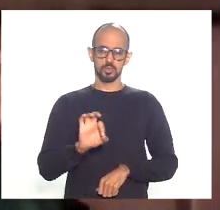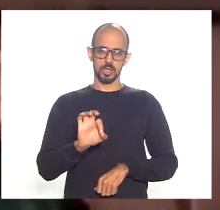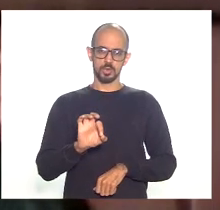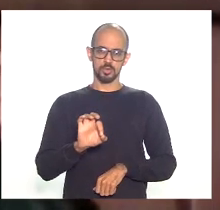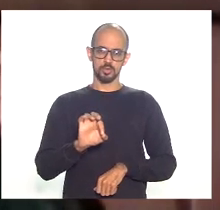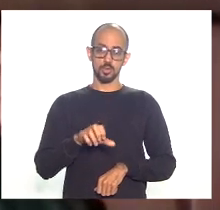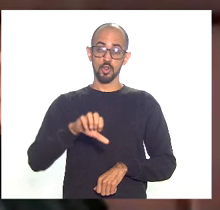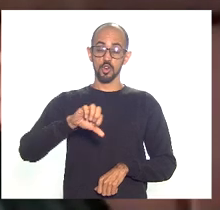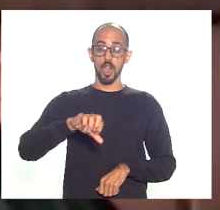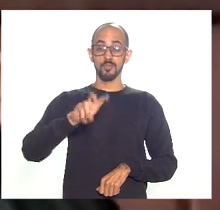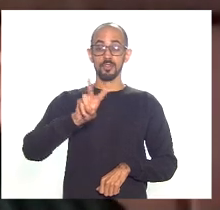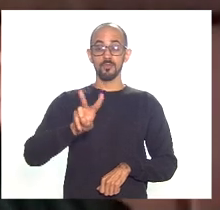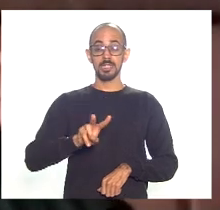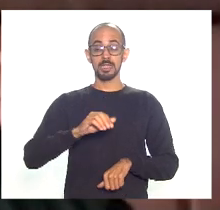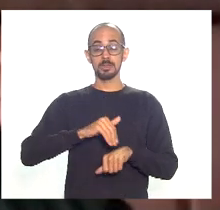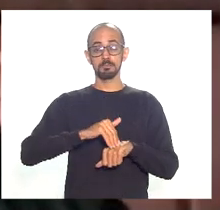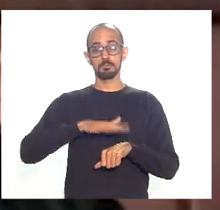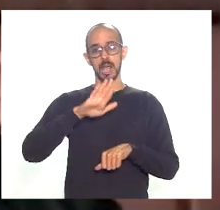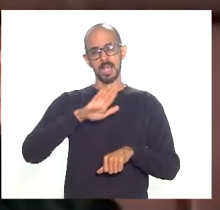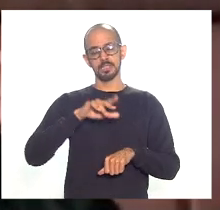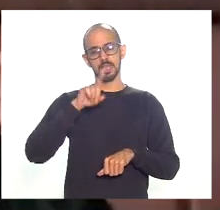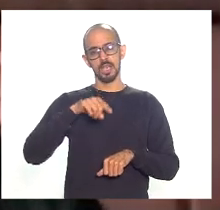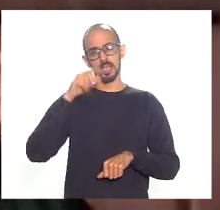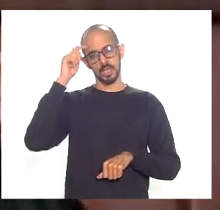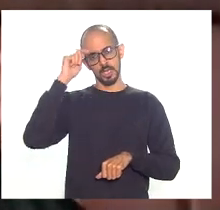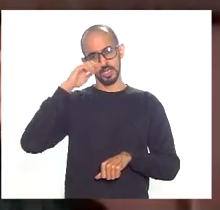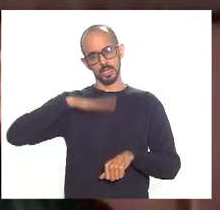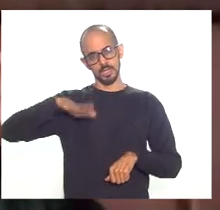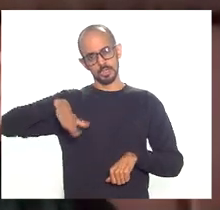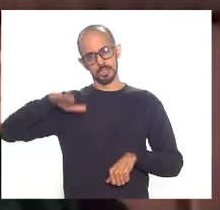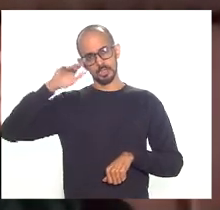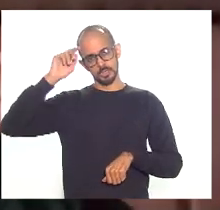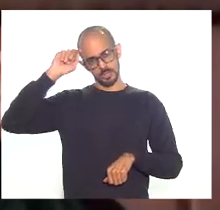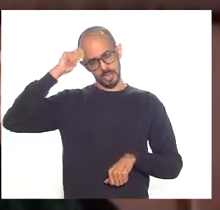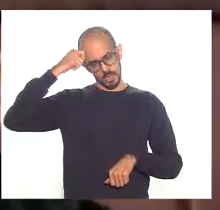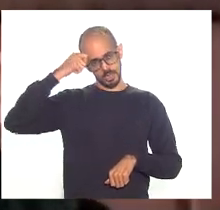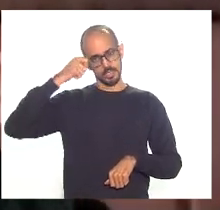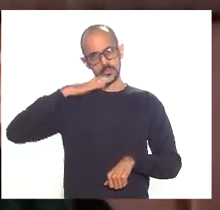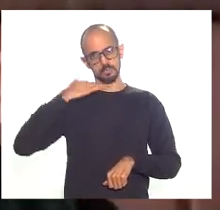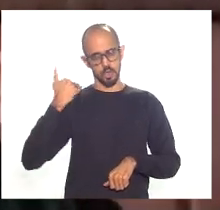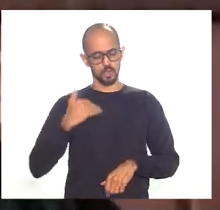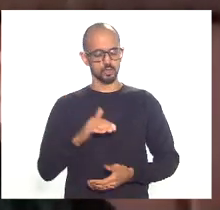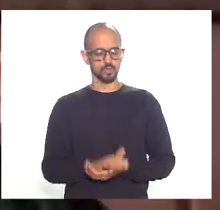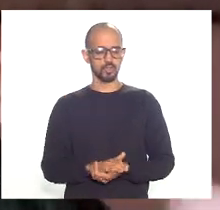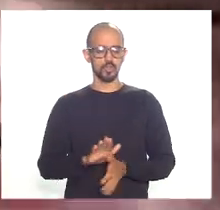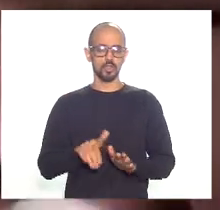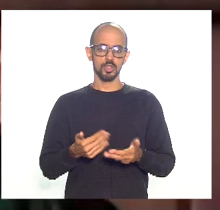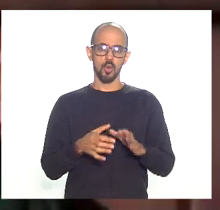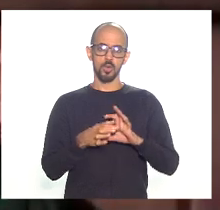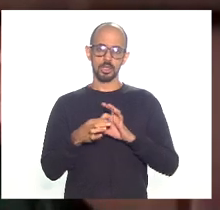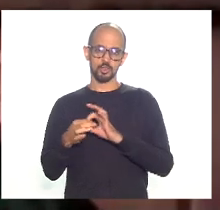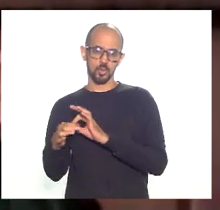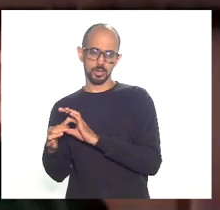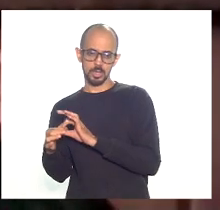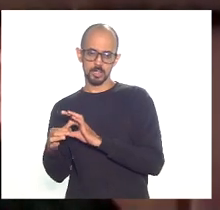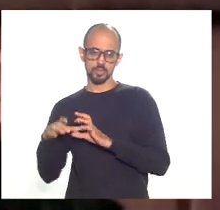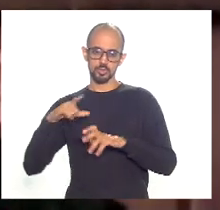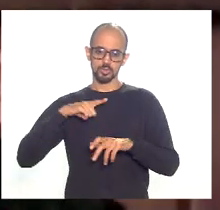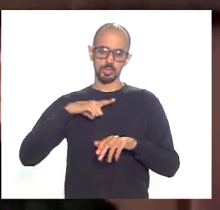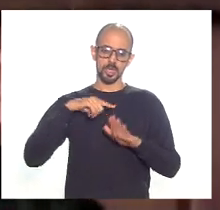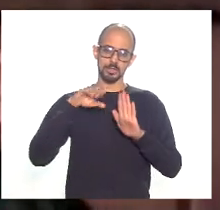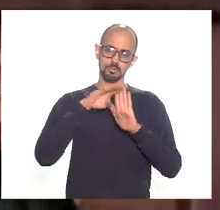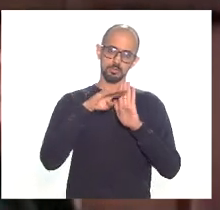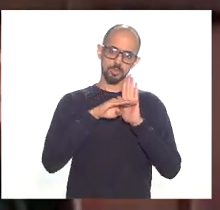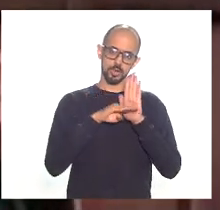crianças e adolescentes negros mortos. Diante desse cenário, esse programa, né, de proteção